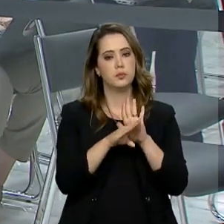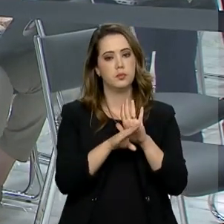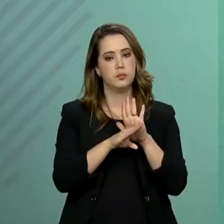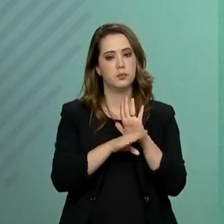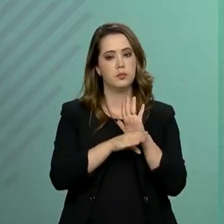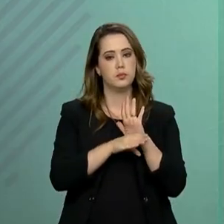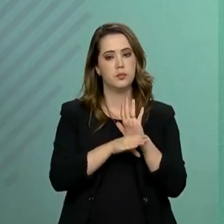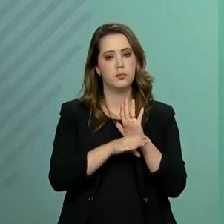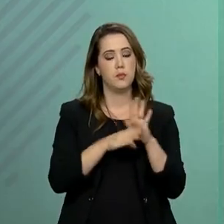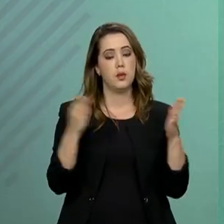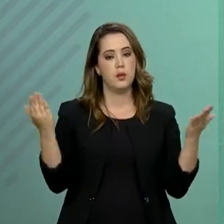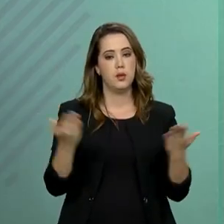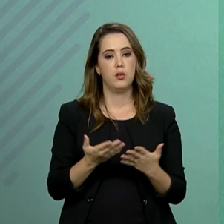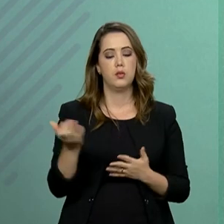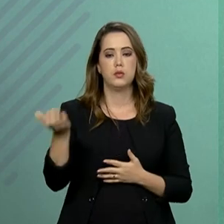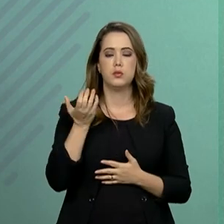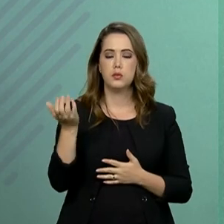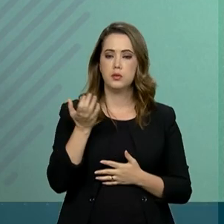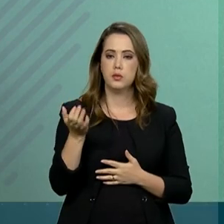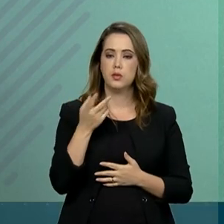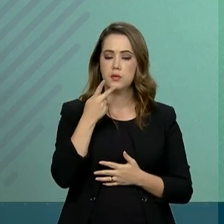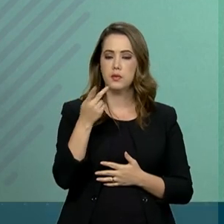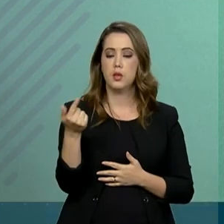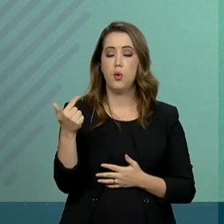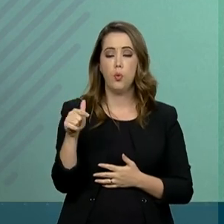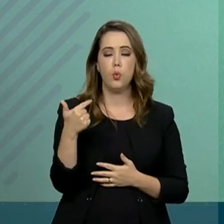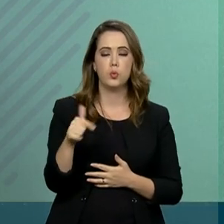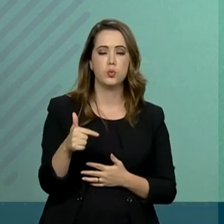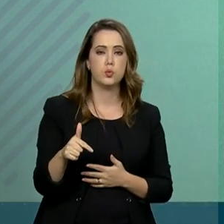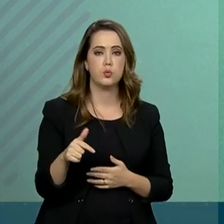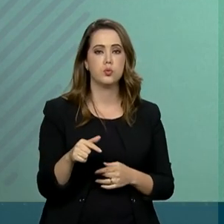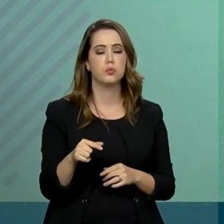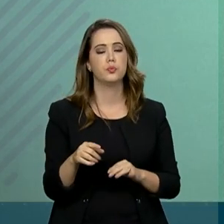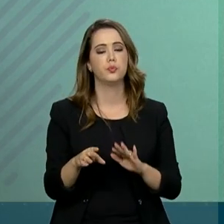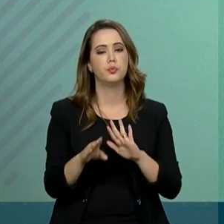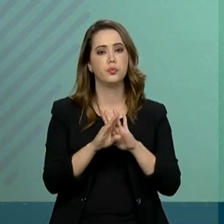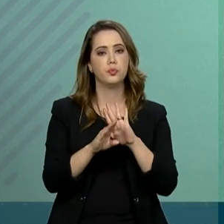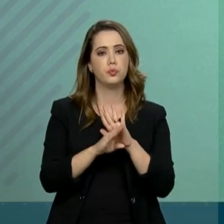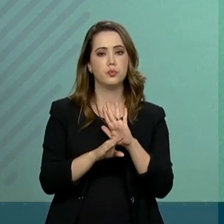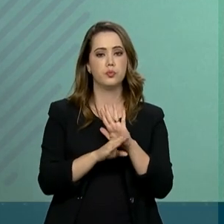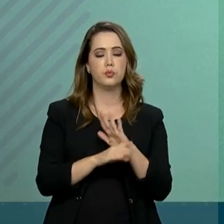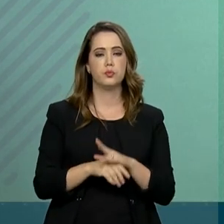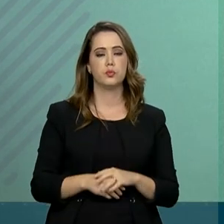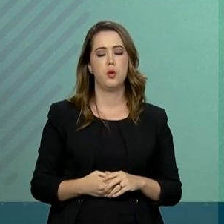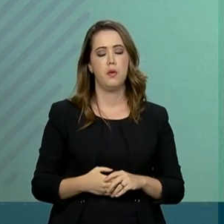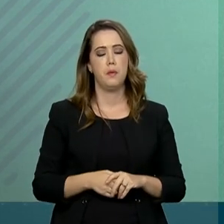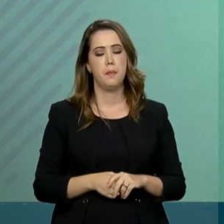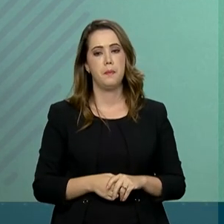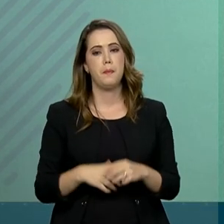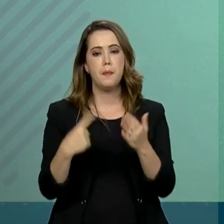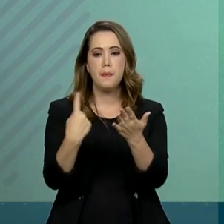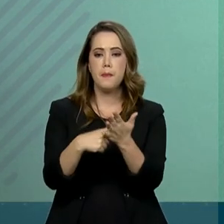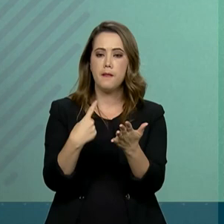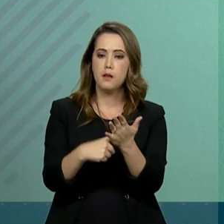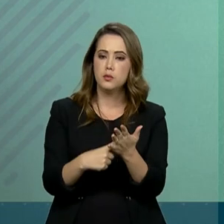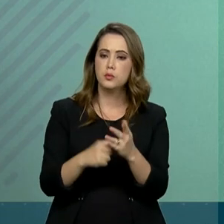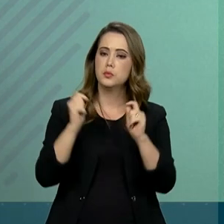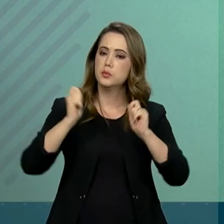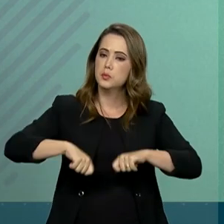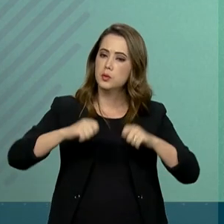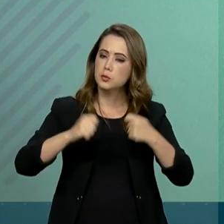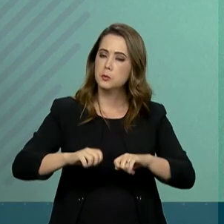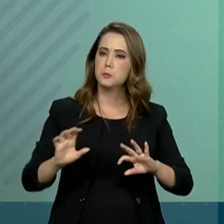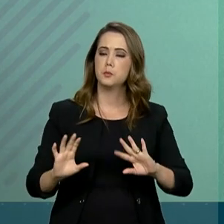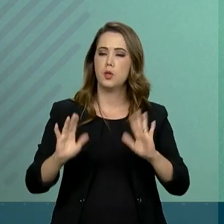e agora gostaria de tecer outros comentários os acordos que poderão ser